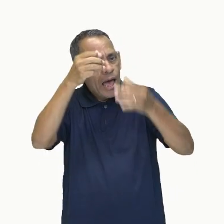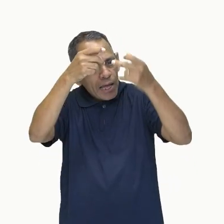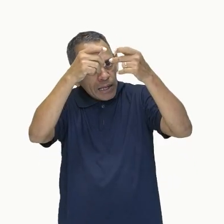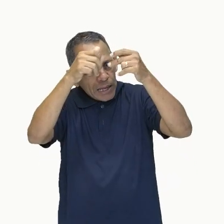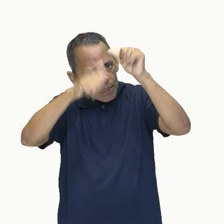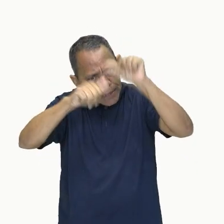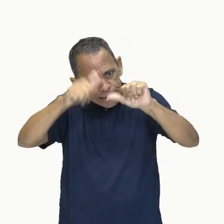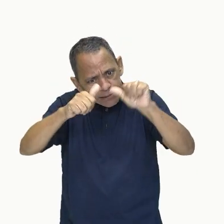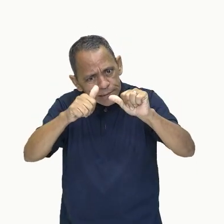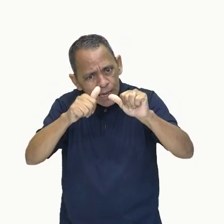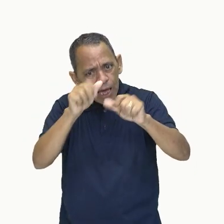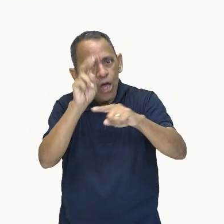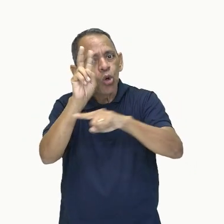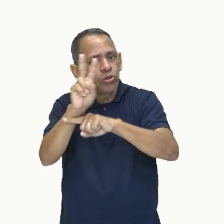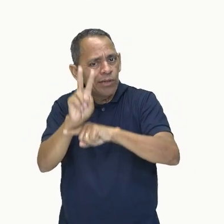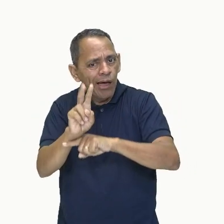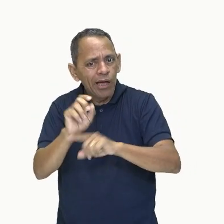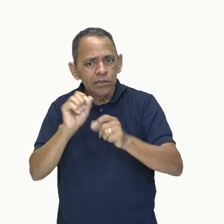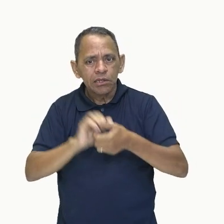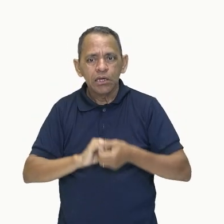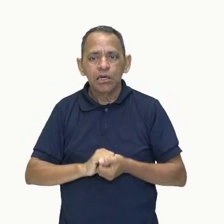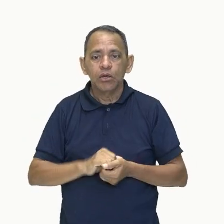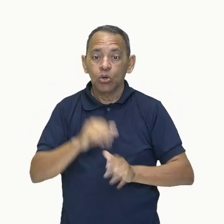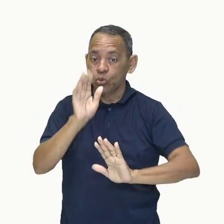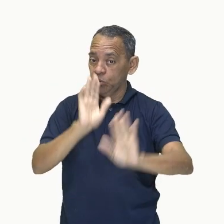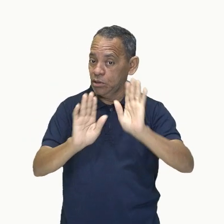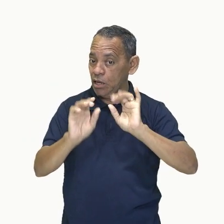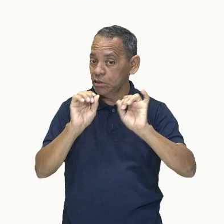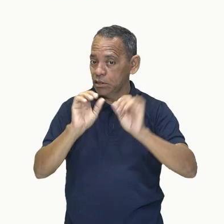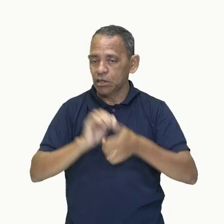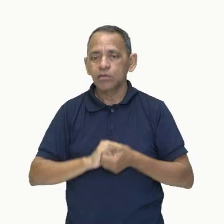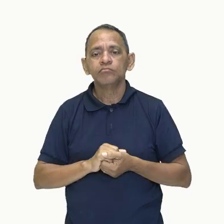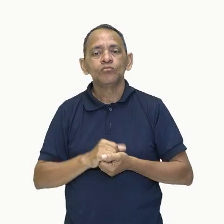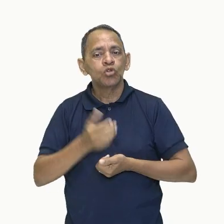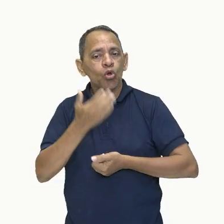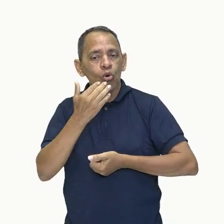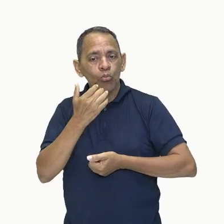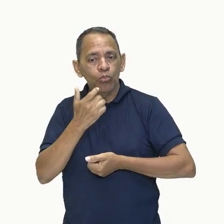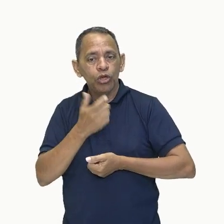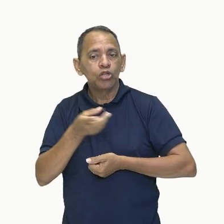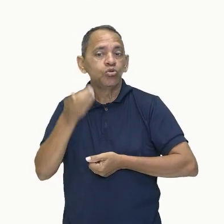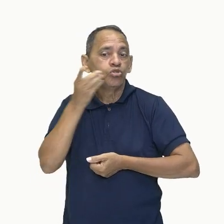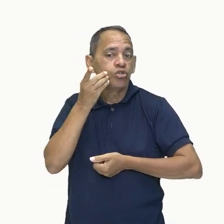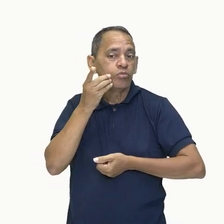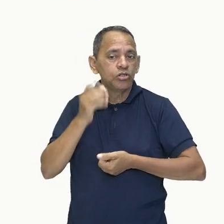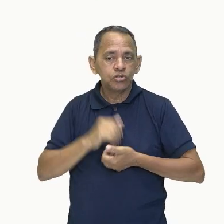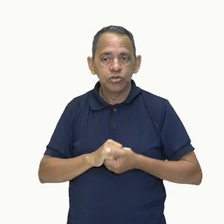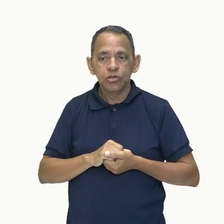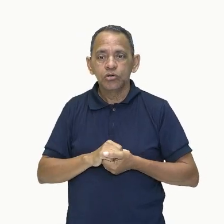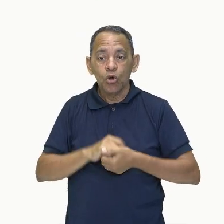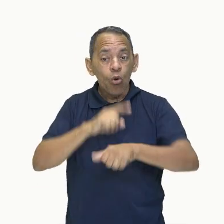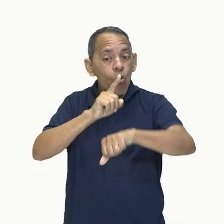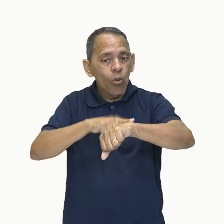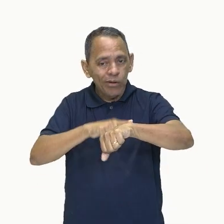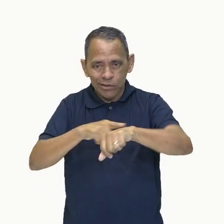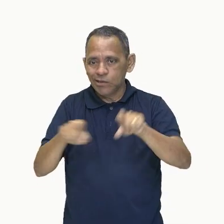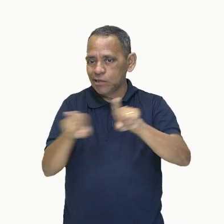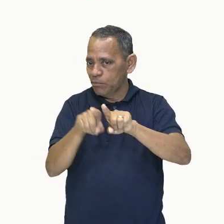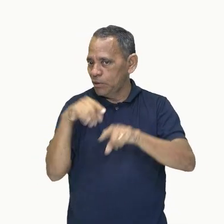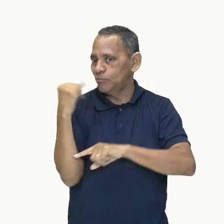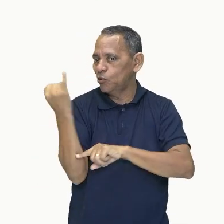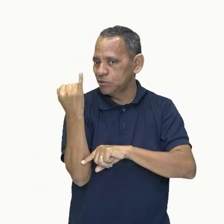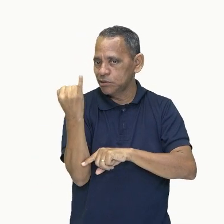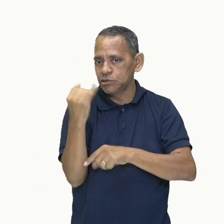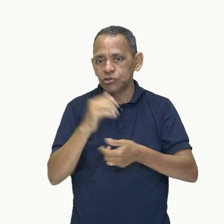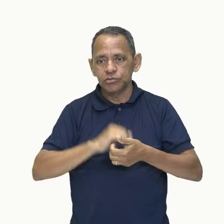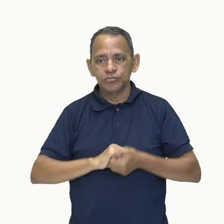que você está comendo diariamente e o horário que você está comendo, tá? Muito importante você